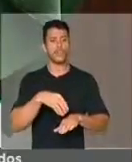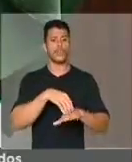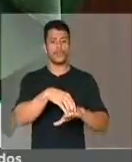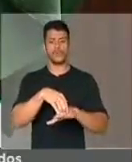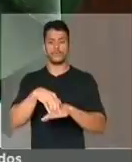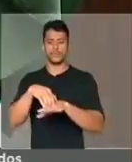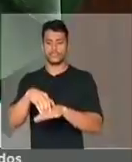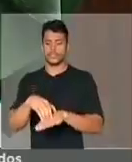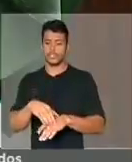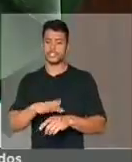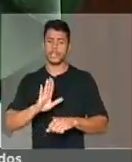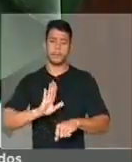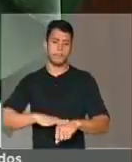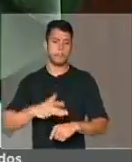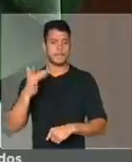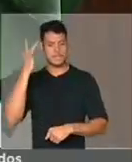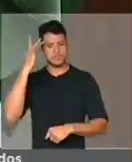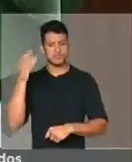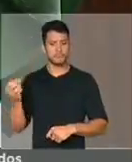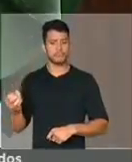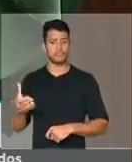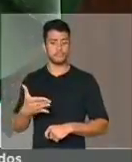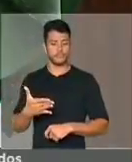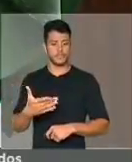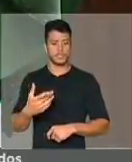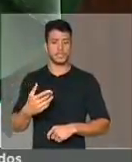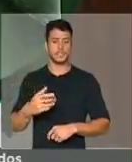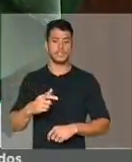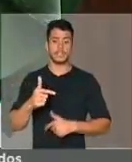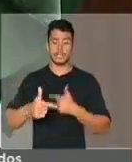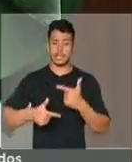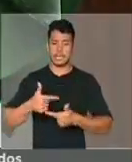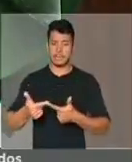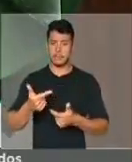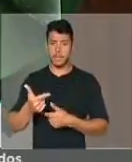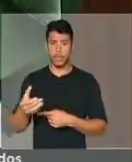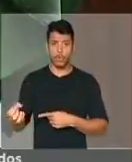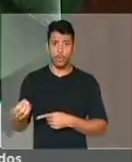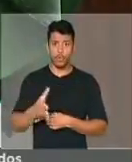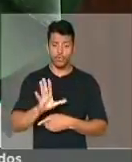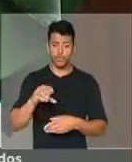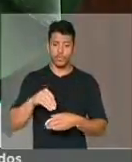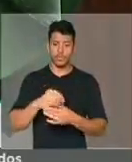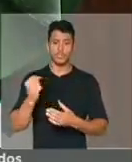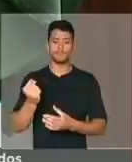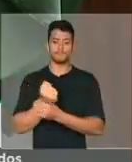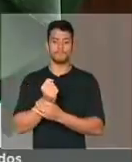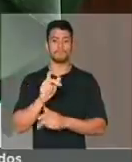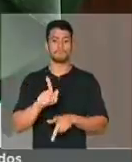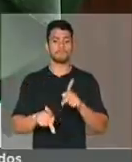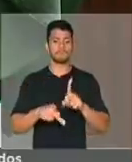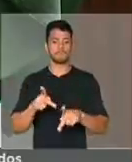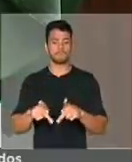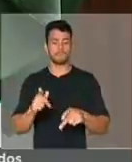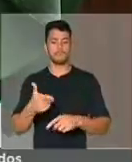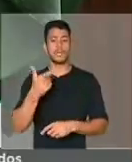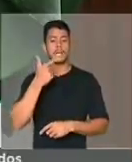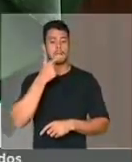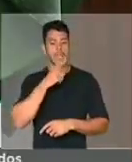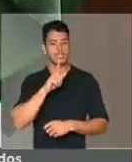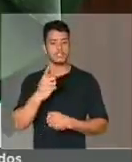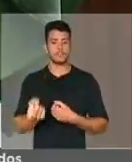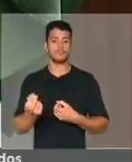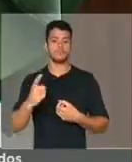logística, modernização, programas inovadores para as forças de segurança estaduais, de modo a servir como herança para o